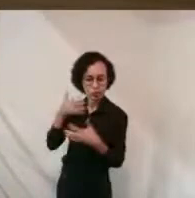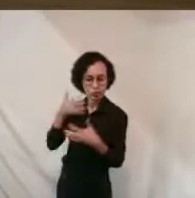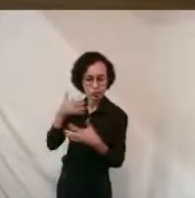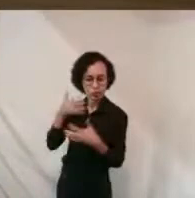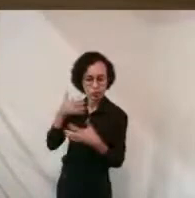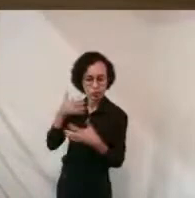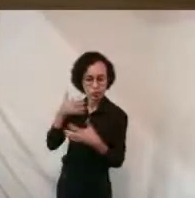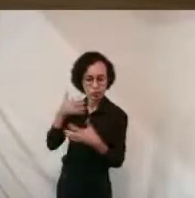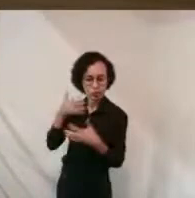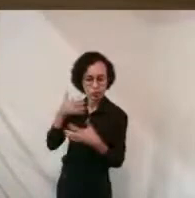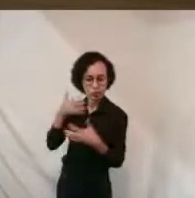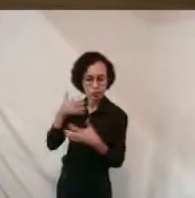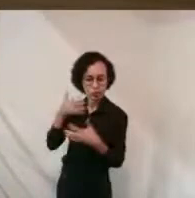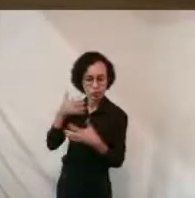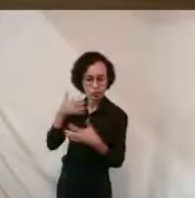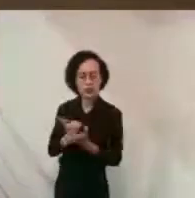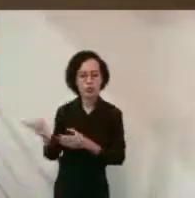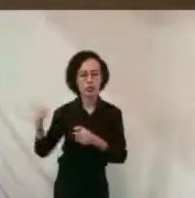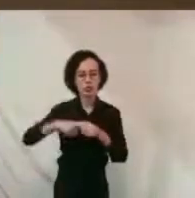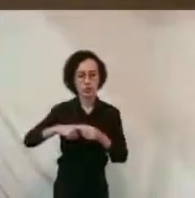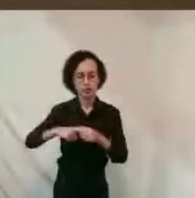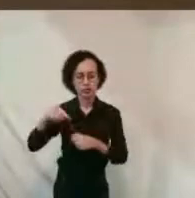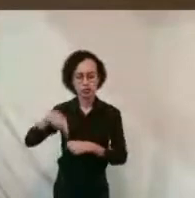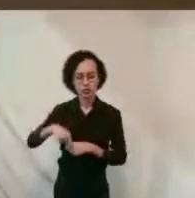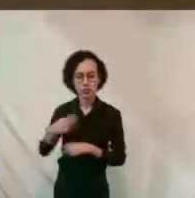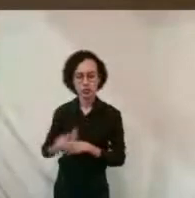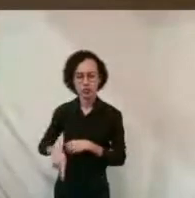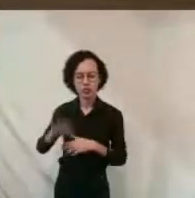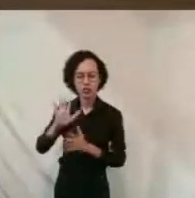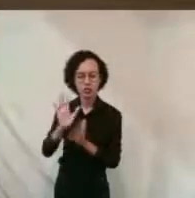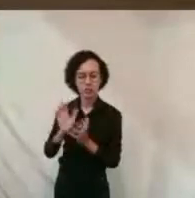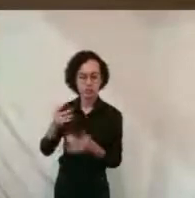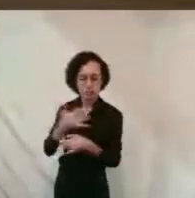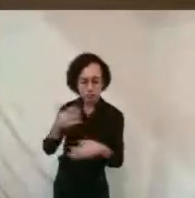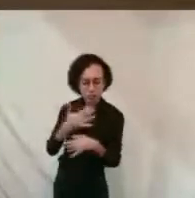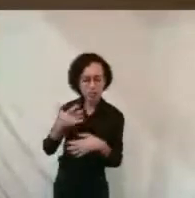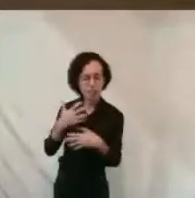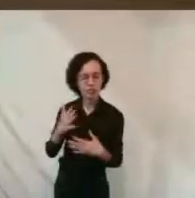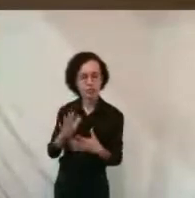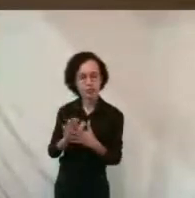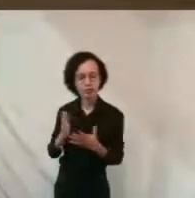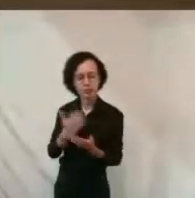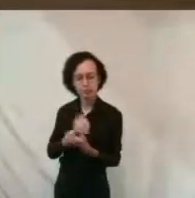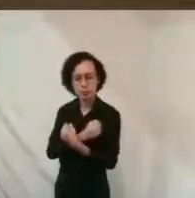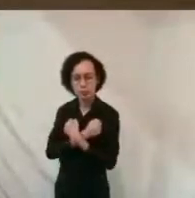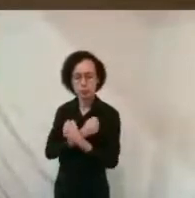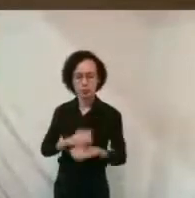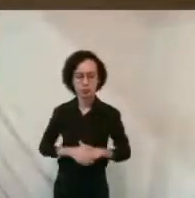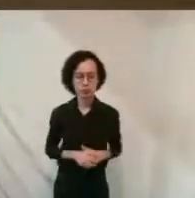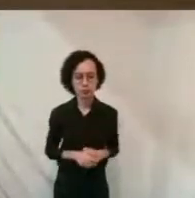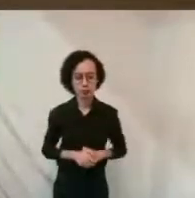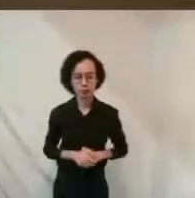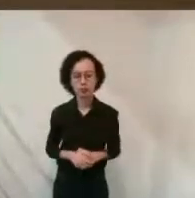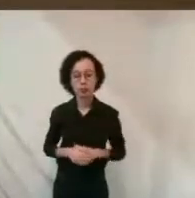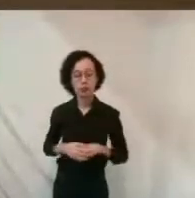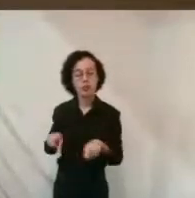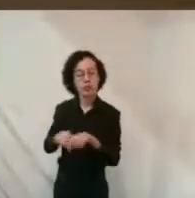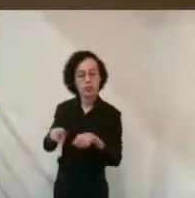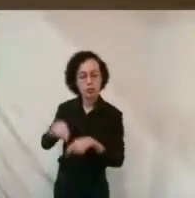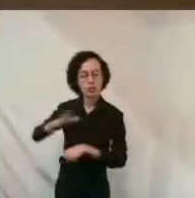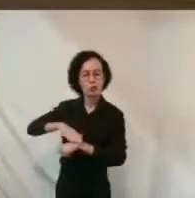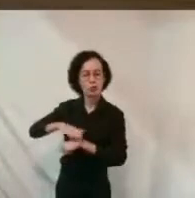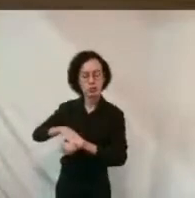Recife. Sensação, sempre que venho aqui a essa cidade tão acolhedora, tão calorosa, e mais ainda